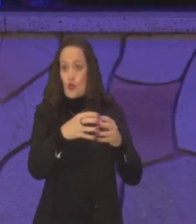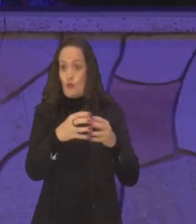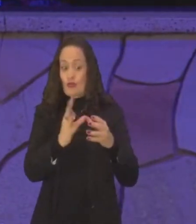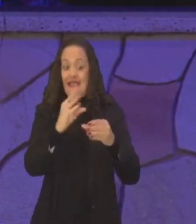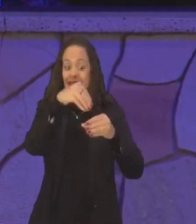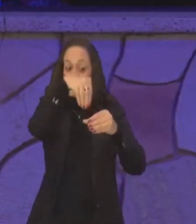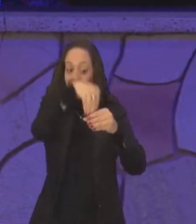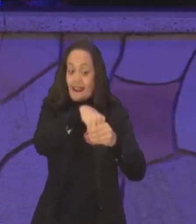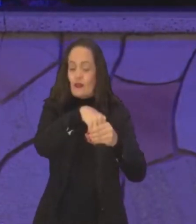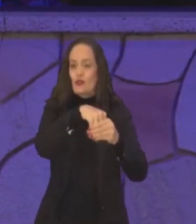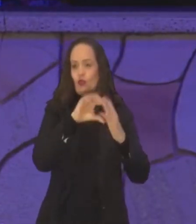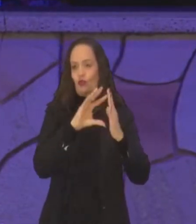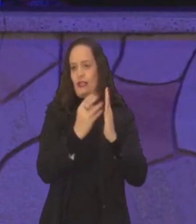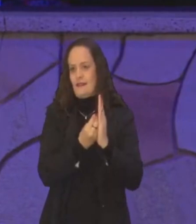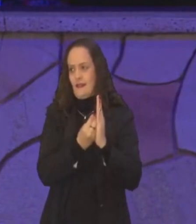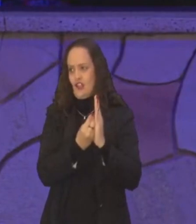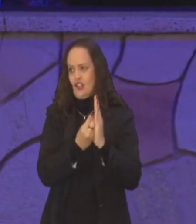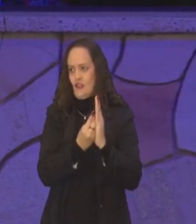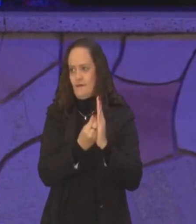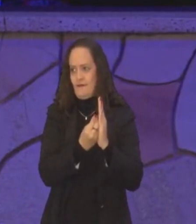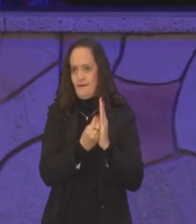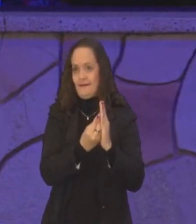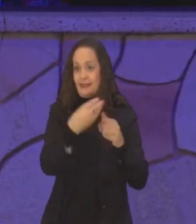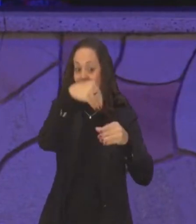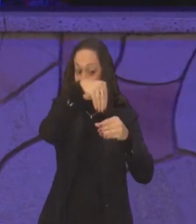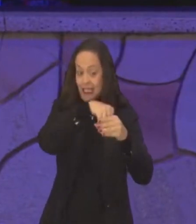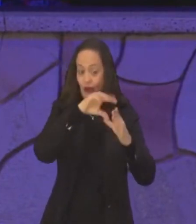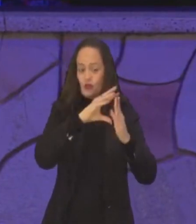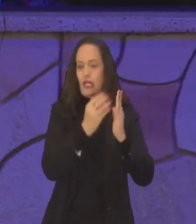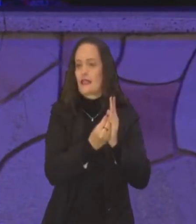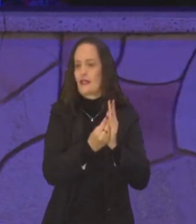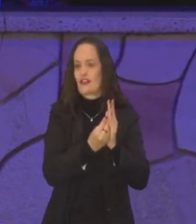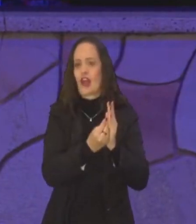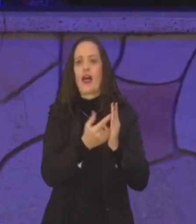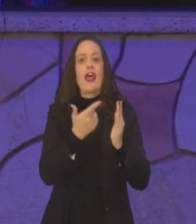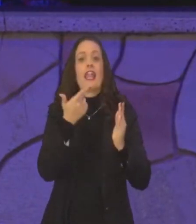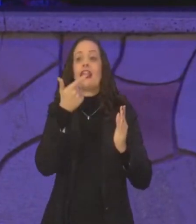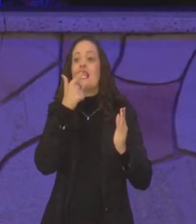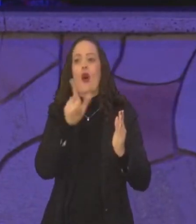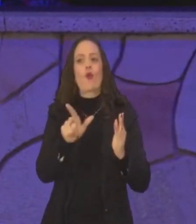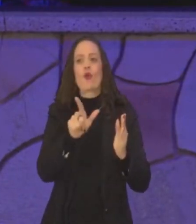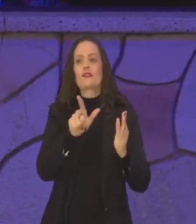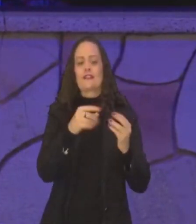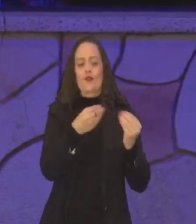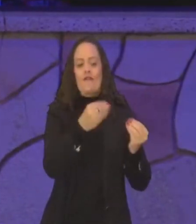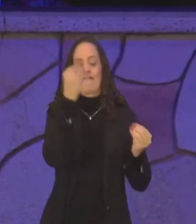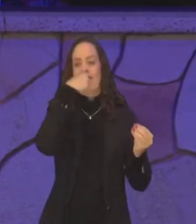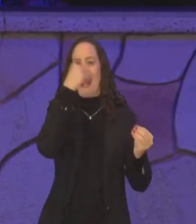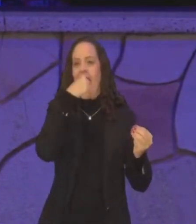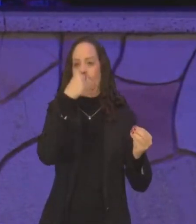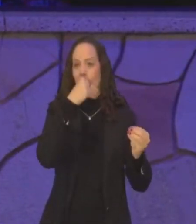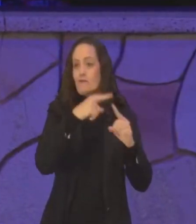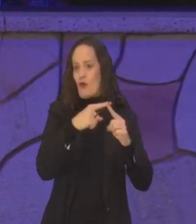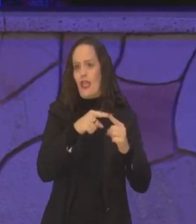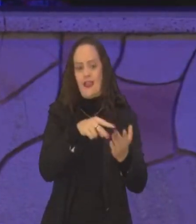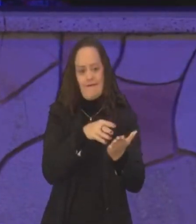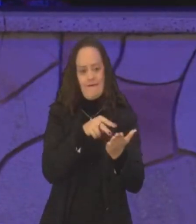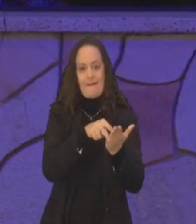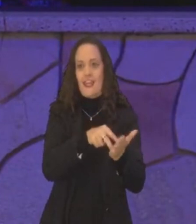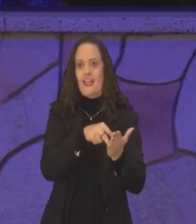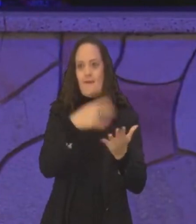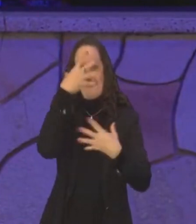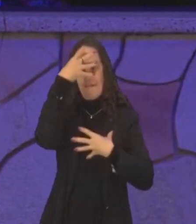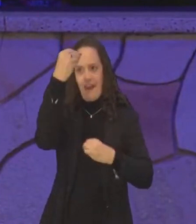igreja, que não conseguiram enfraquecer a igreja pela doutrina, mas conseguiram enfraquecer